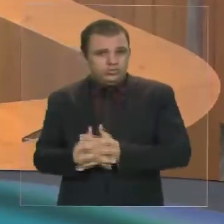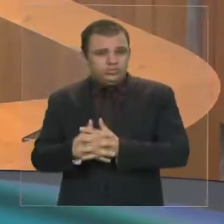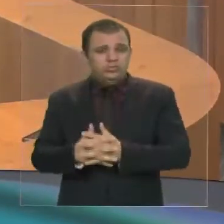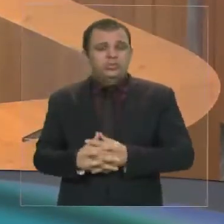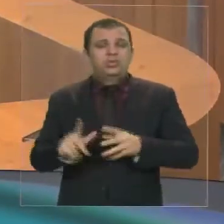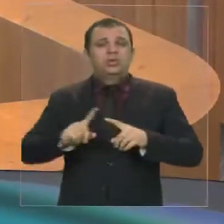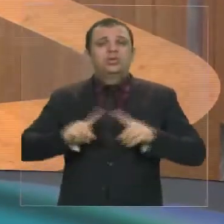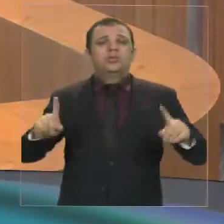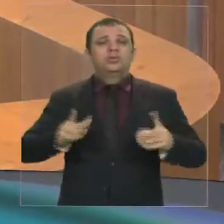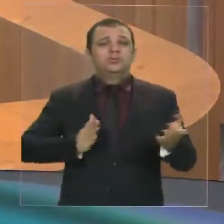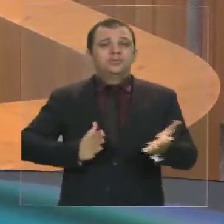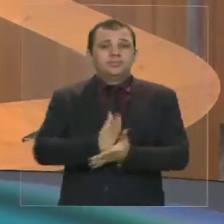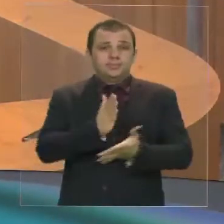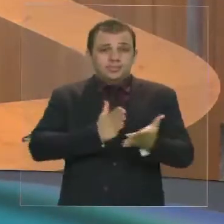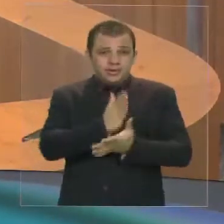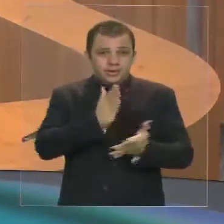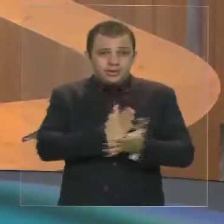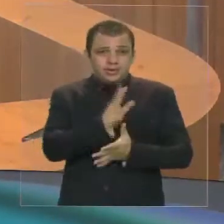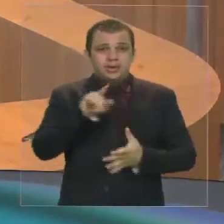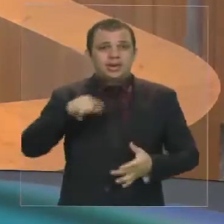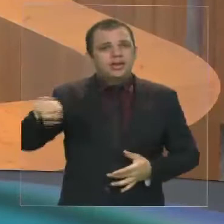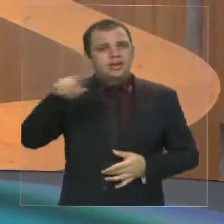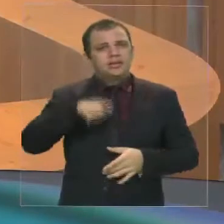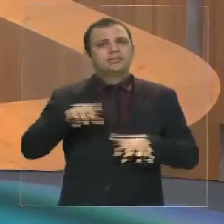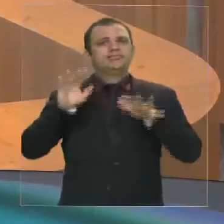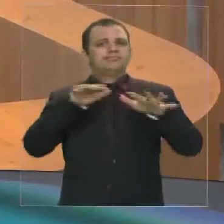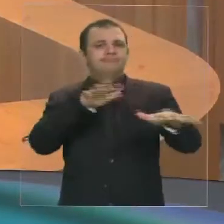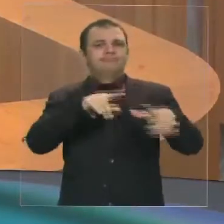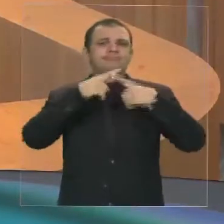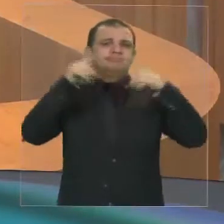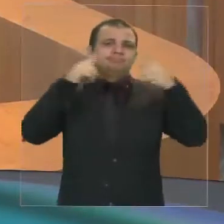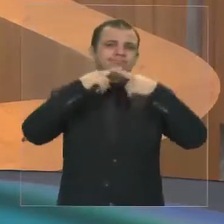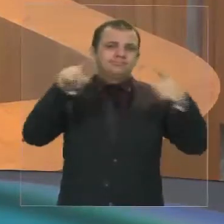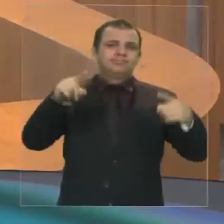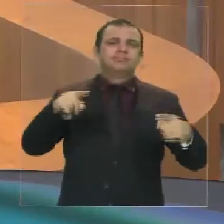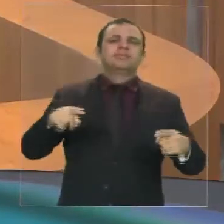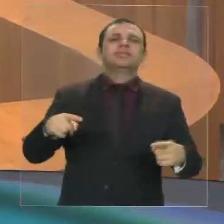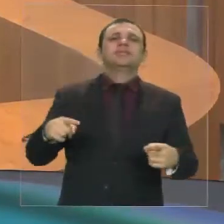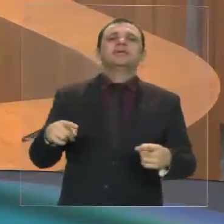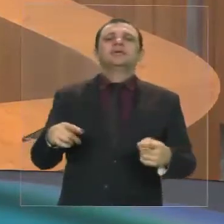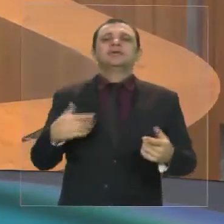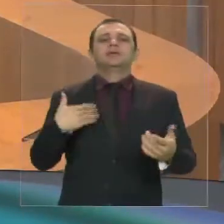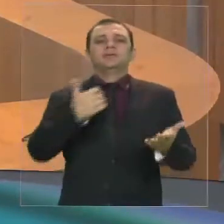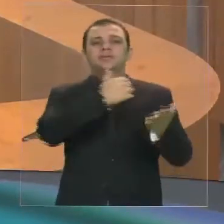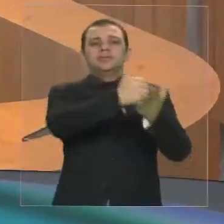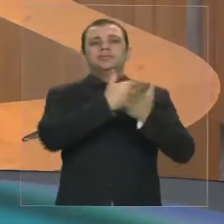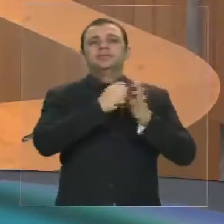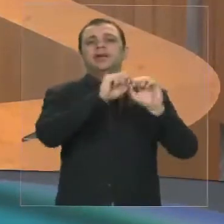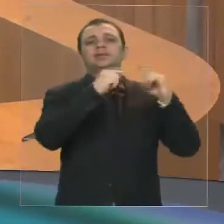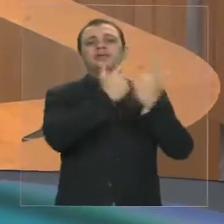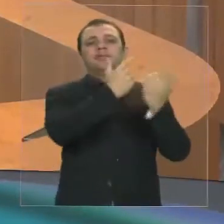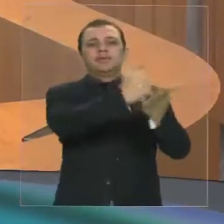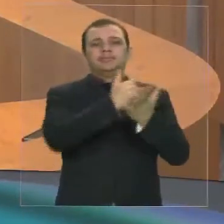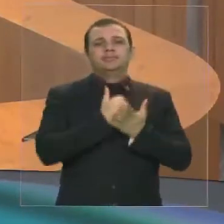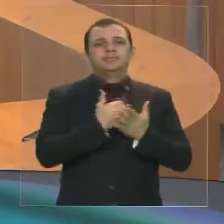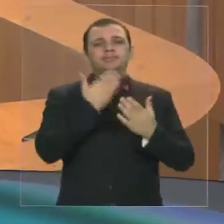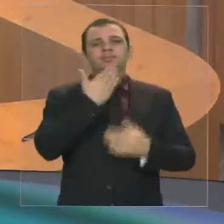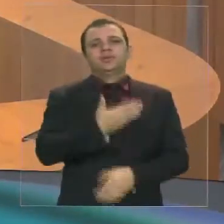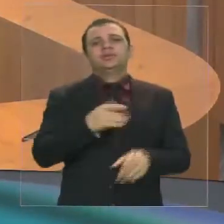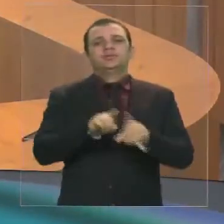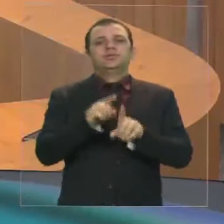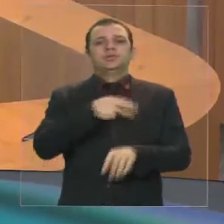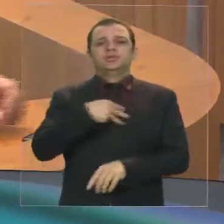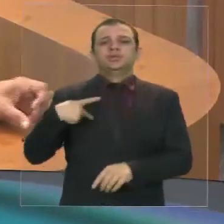os aprovados fizeram uma grande mobilização, solicitaram o apoio da Assembleia Legislativa, do Ministério